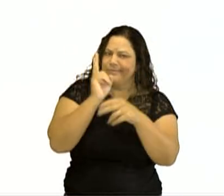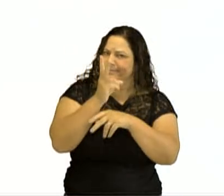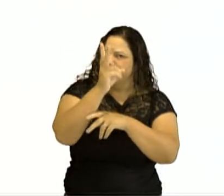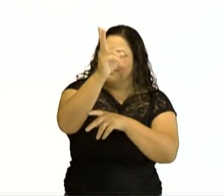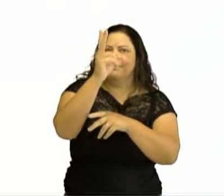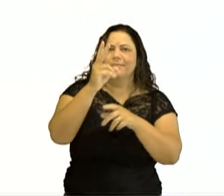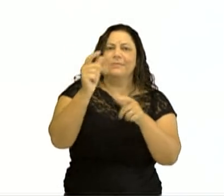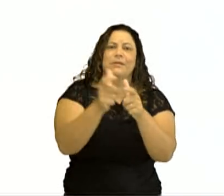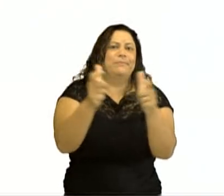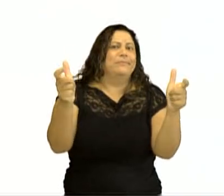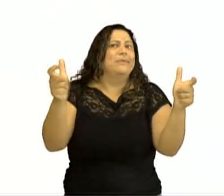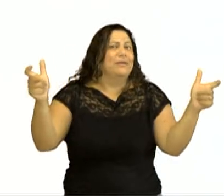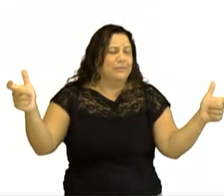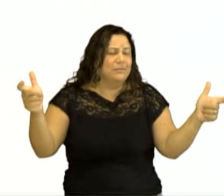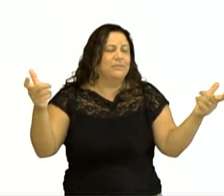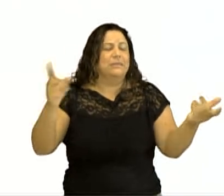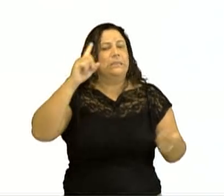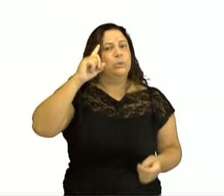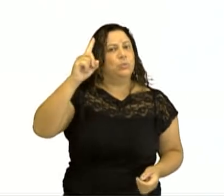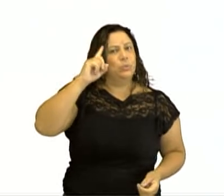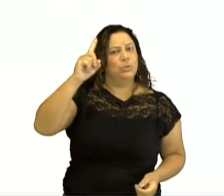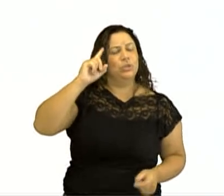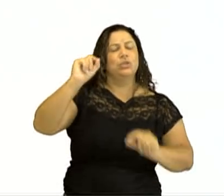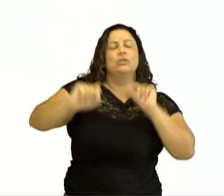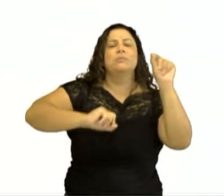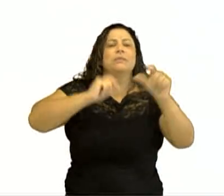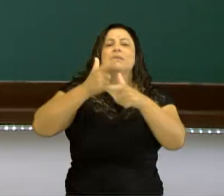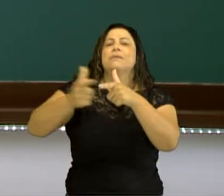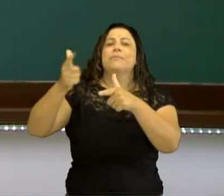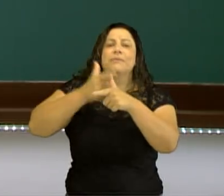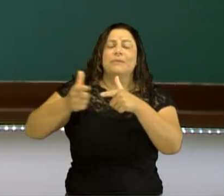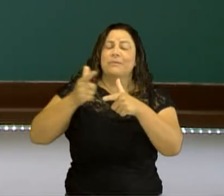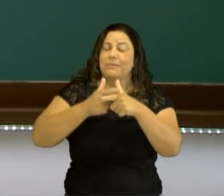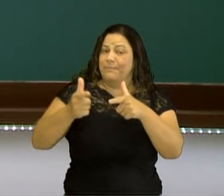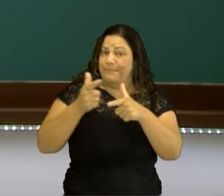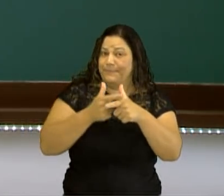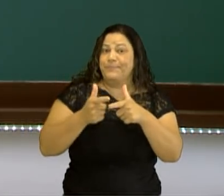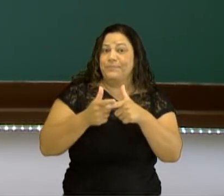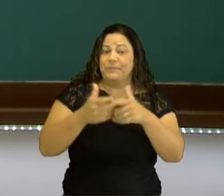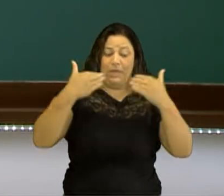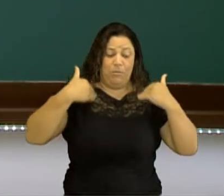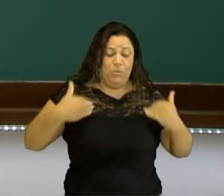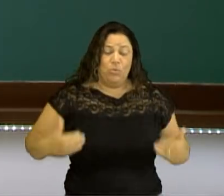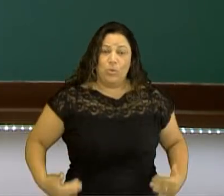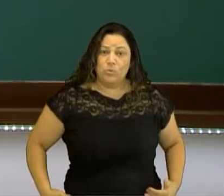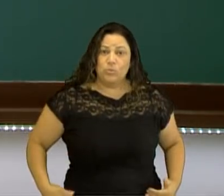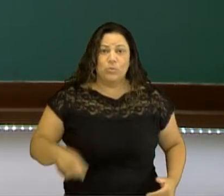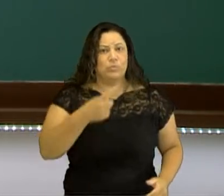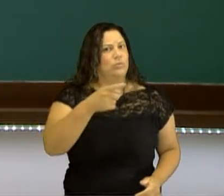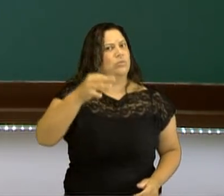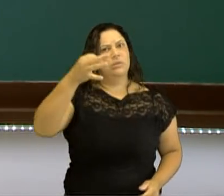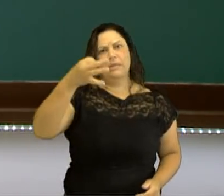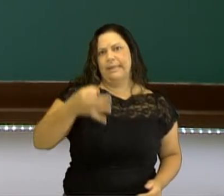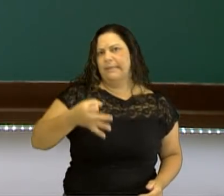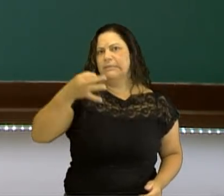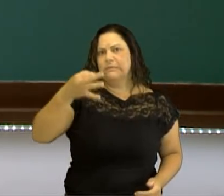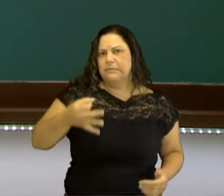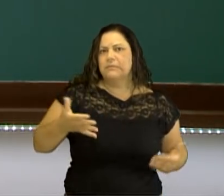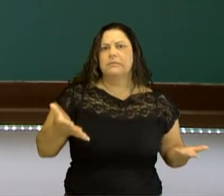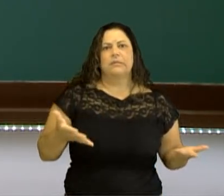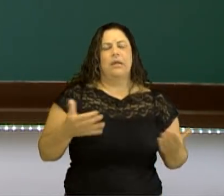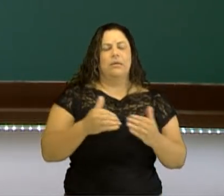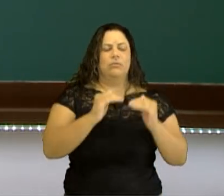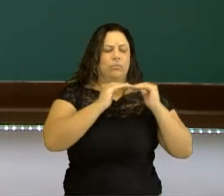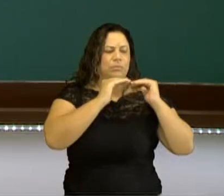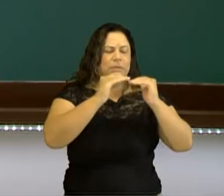dessa gordura pode trazer para o nosso corpo? A gente sabe que não é certo ter uma dieta, né, um padrão